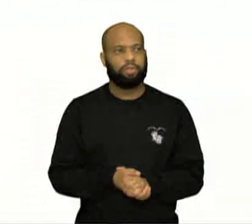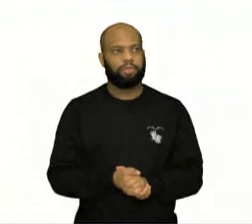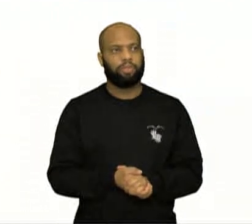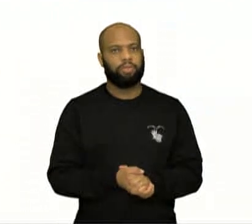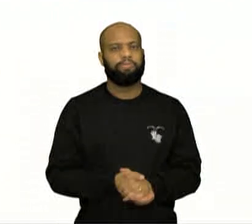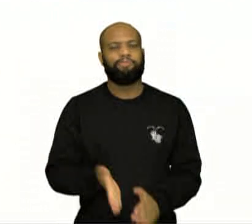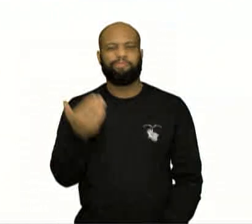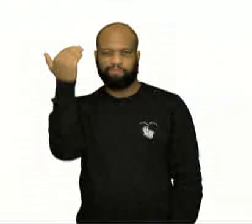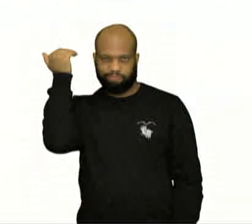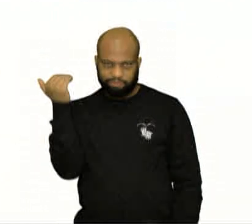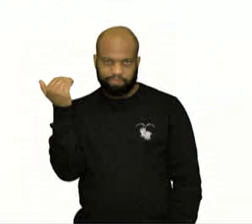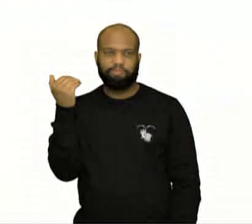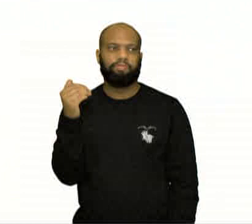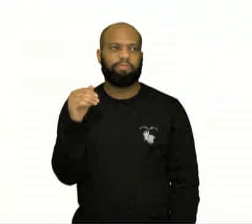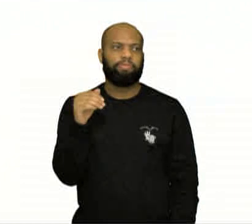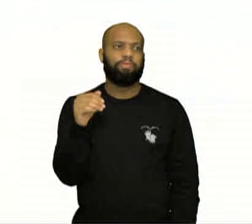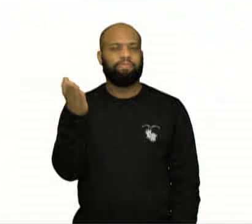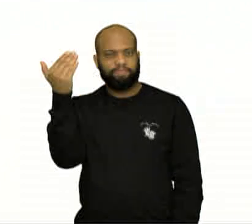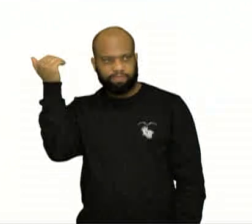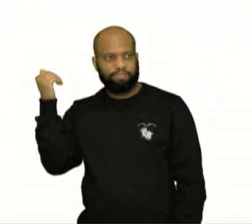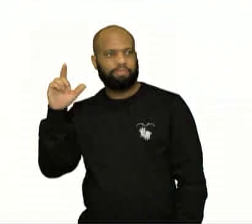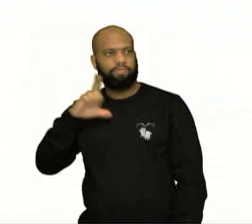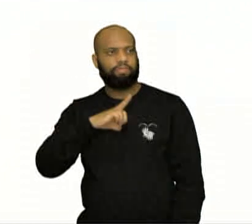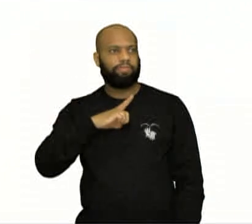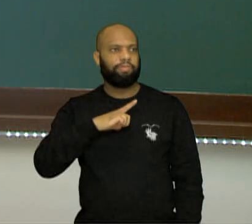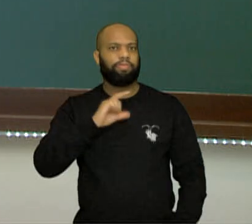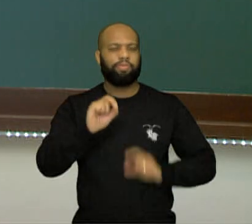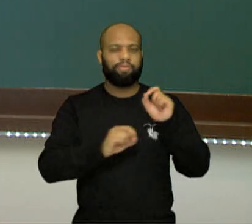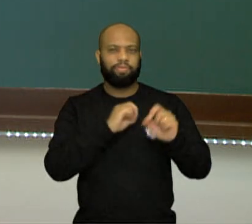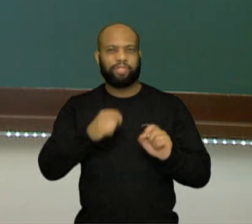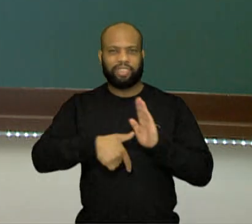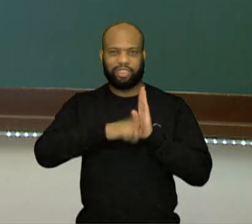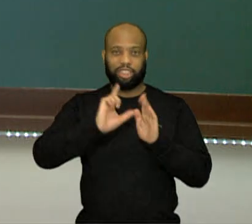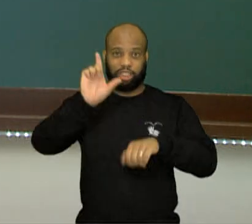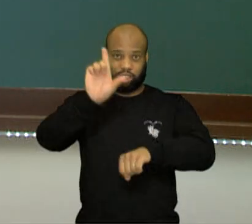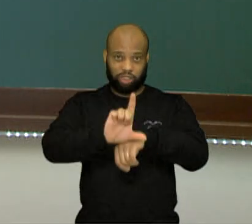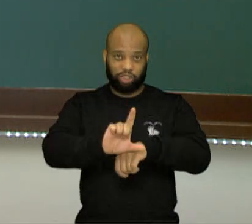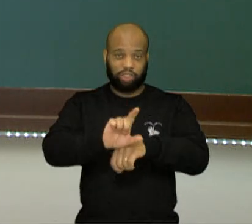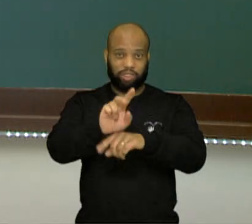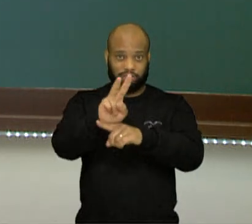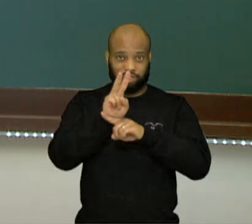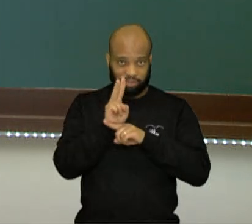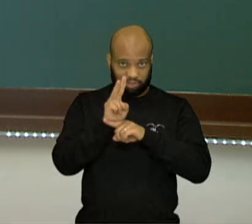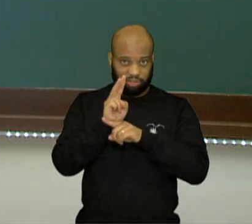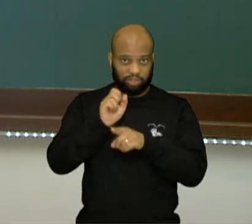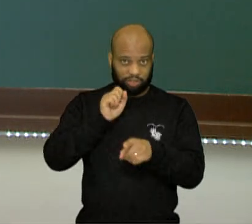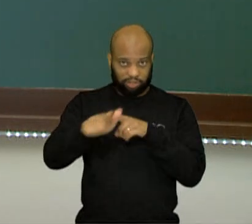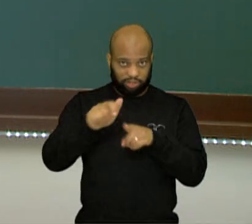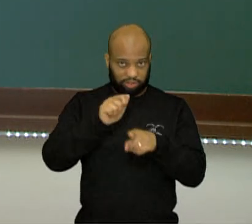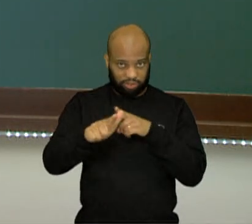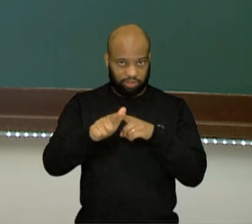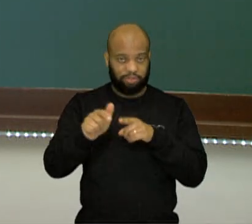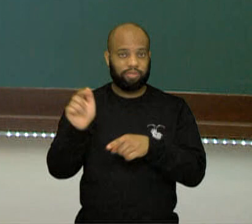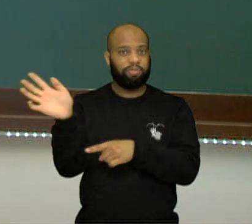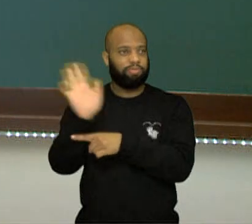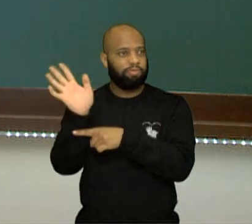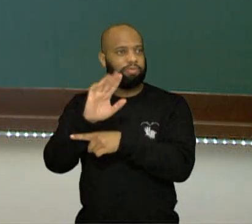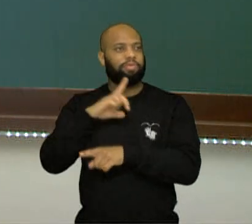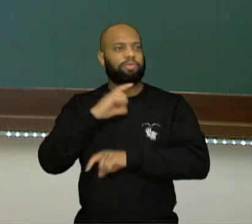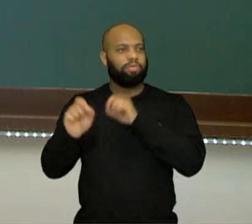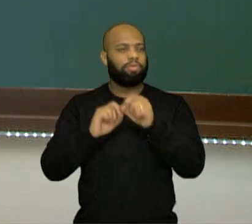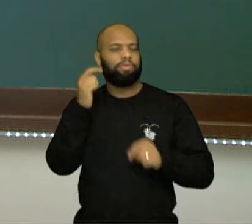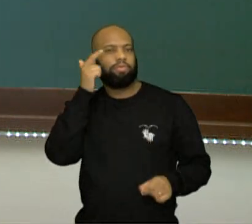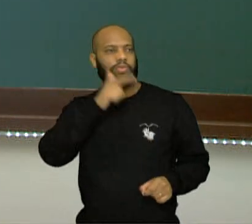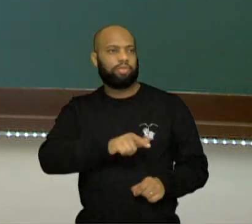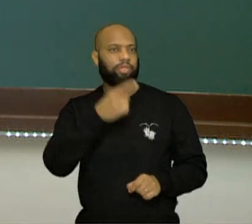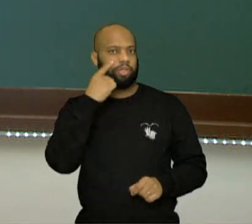Tempinho, passado. No tempo que nós tínhamos lá as locadoras de filmes, né? Nós tínhamos a locadora e você